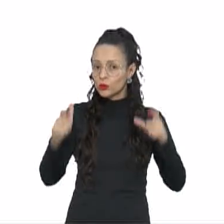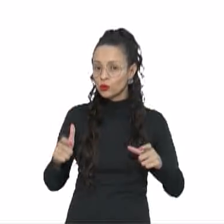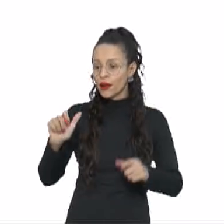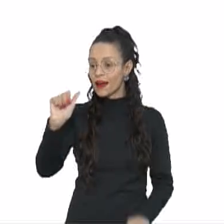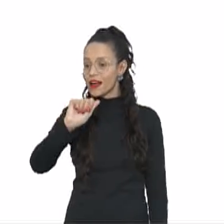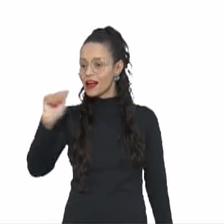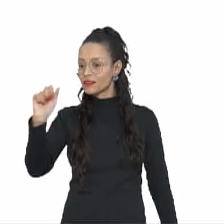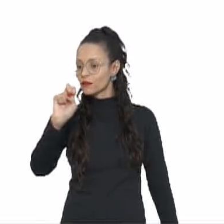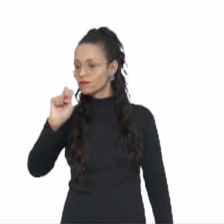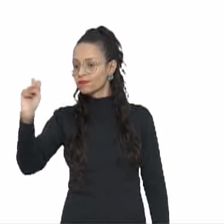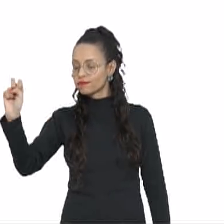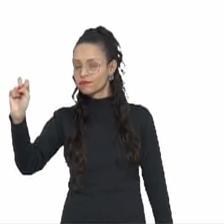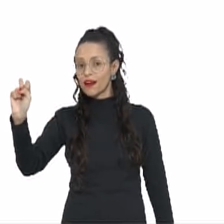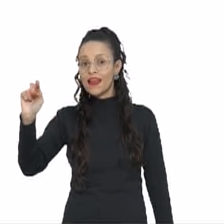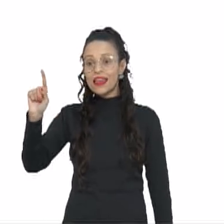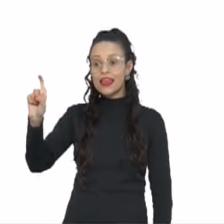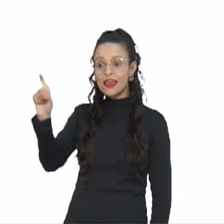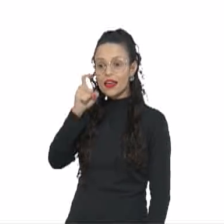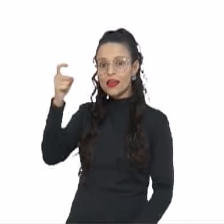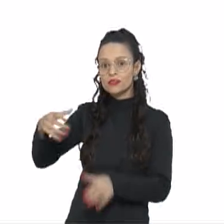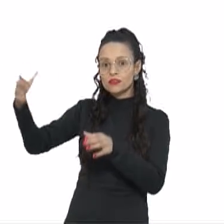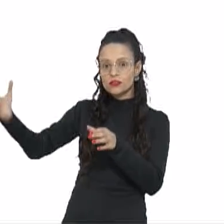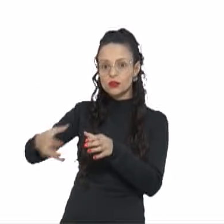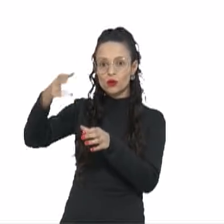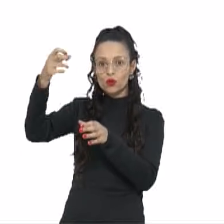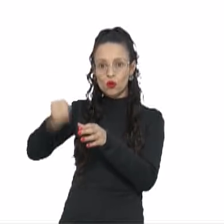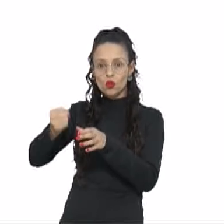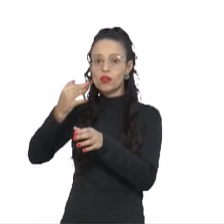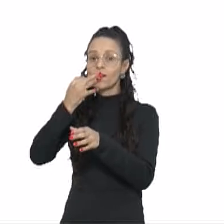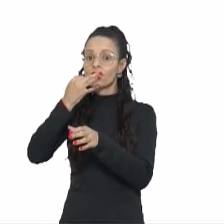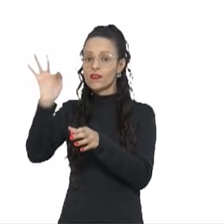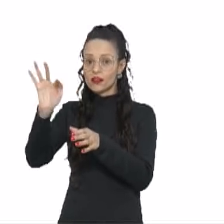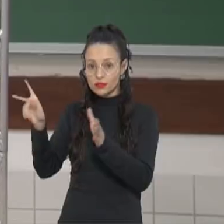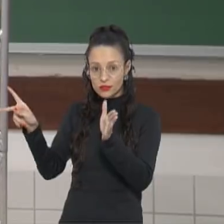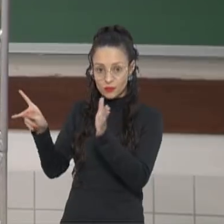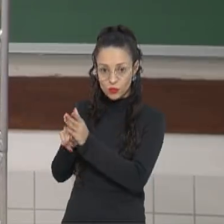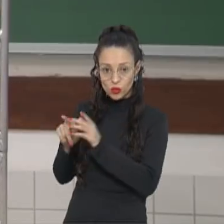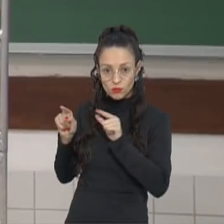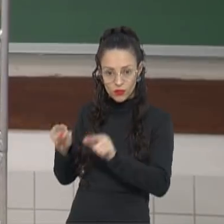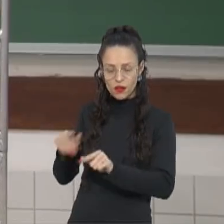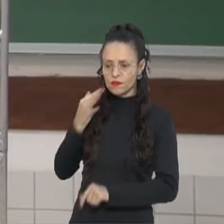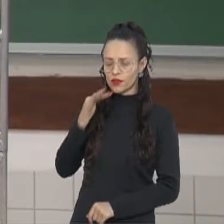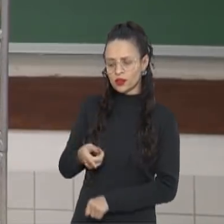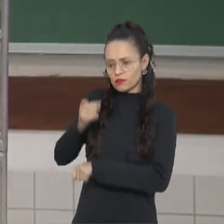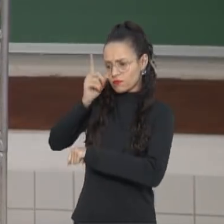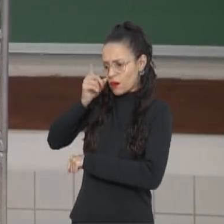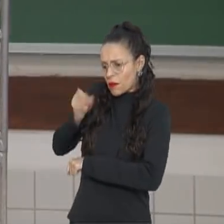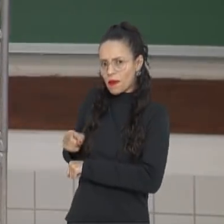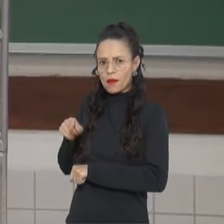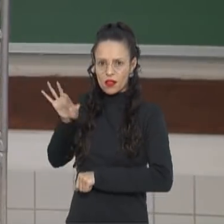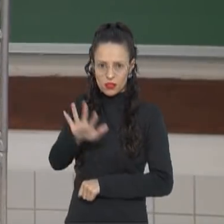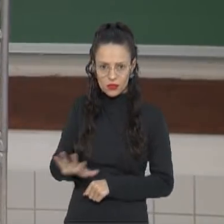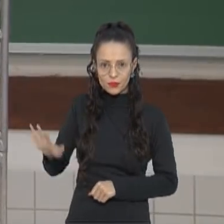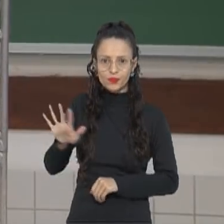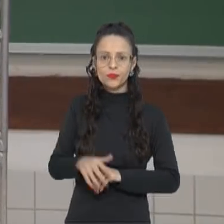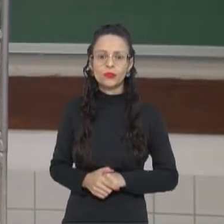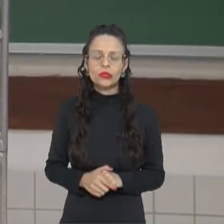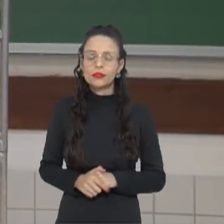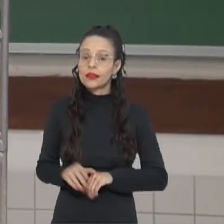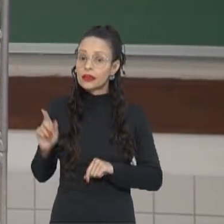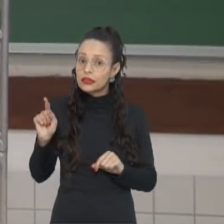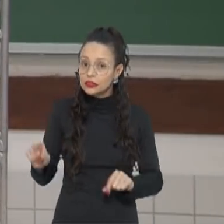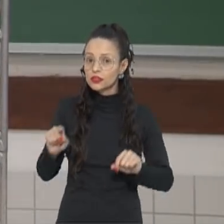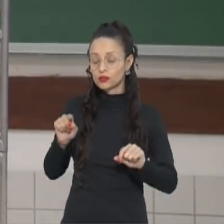era colônia francesa desde 1860. Então, a França dominava a região. Essa região